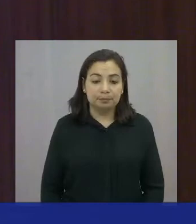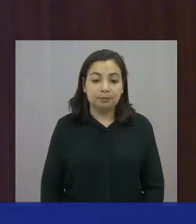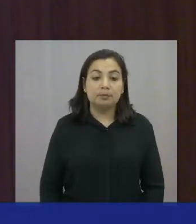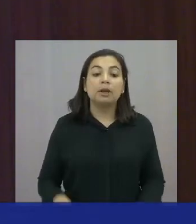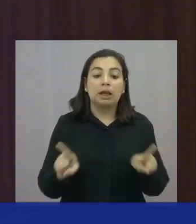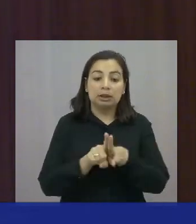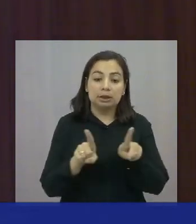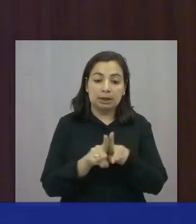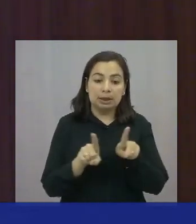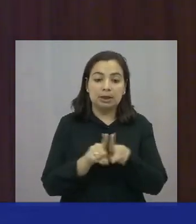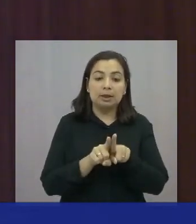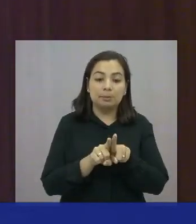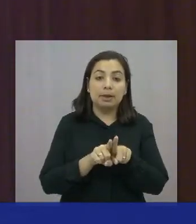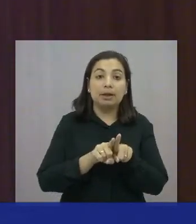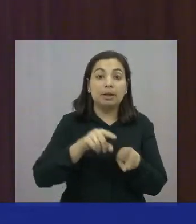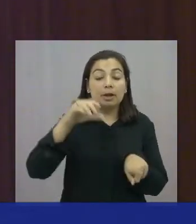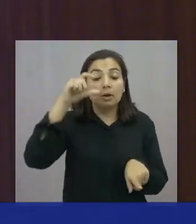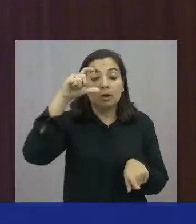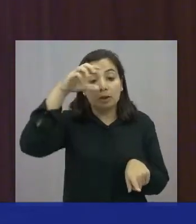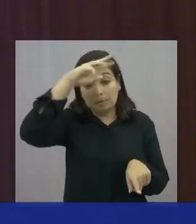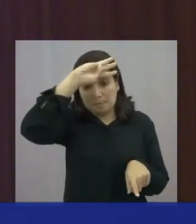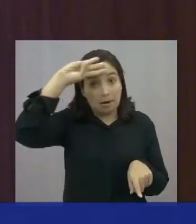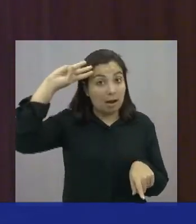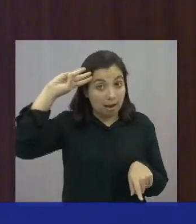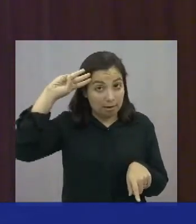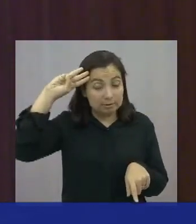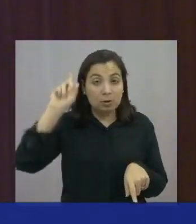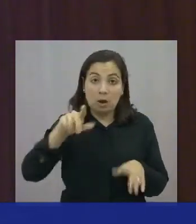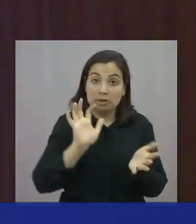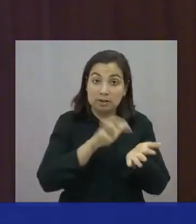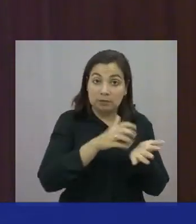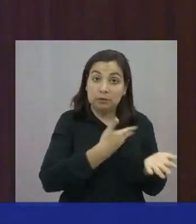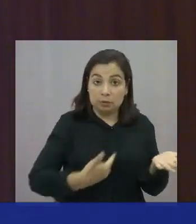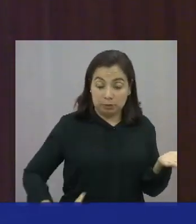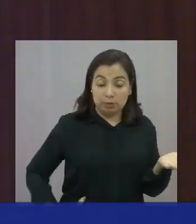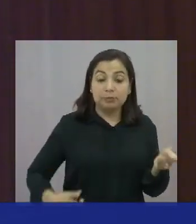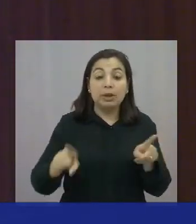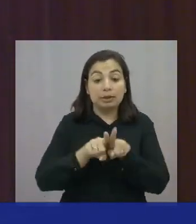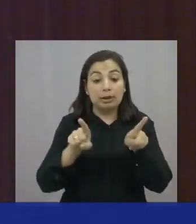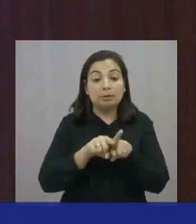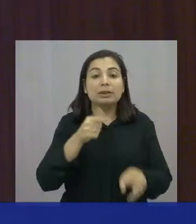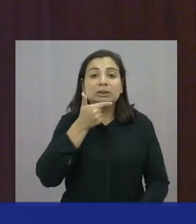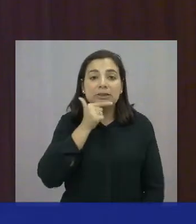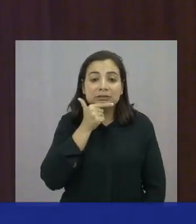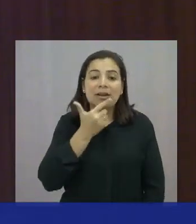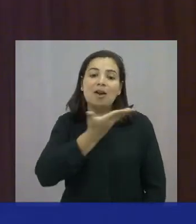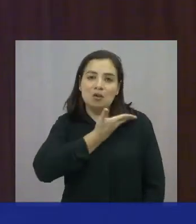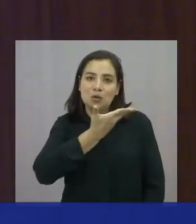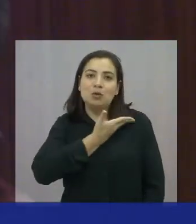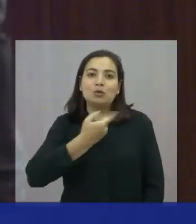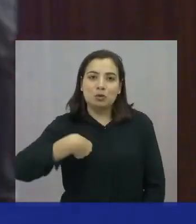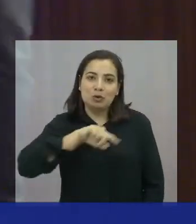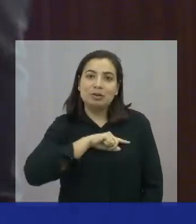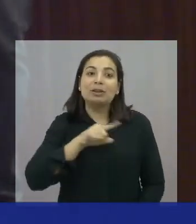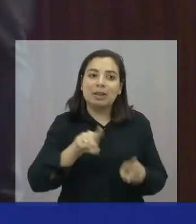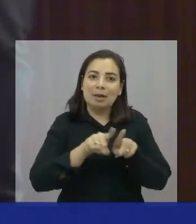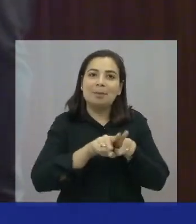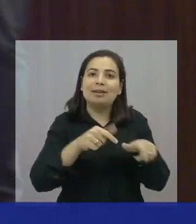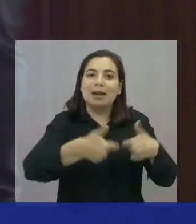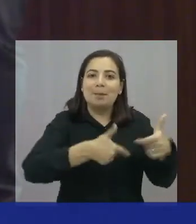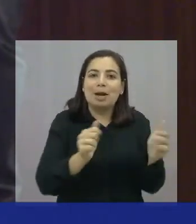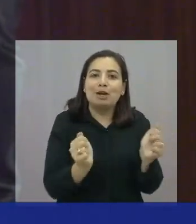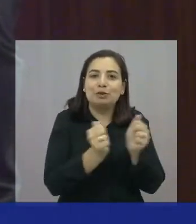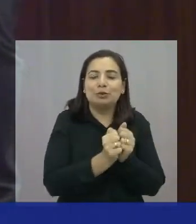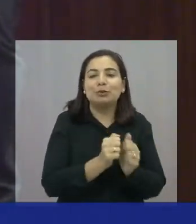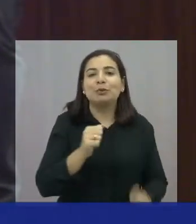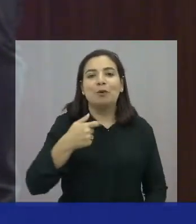e o Márcio Cruz, que é servidor municipal, e a Larissa Gaspar, que é nossa colega fiscal, que